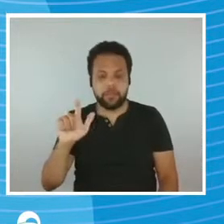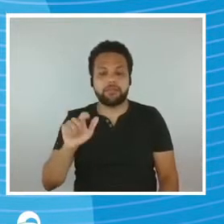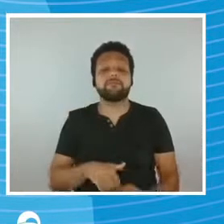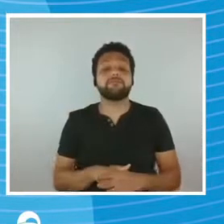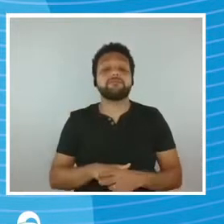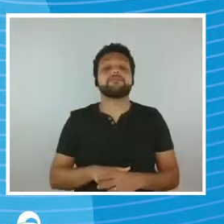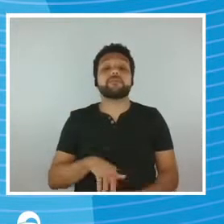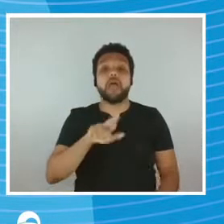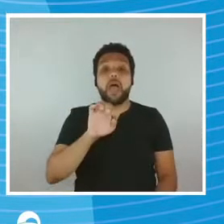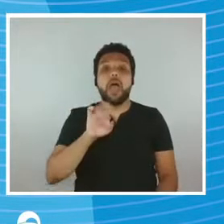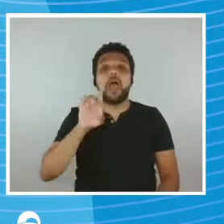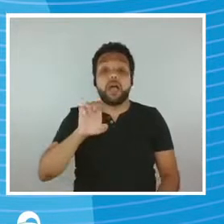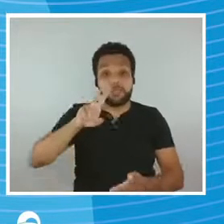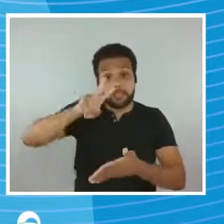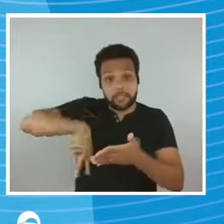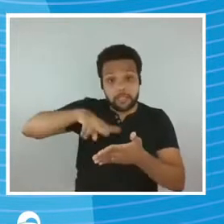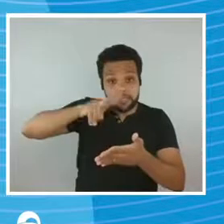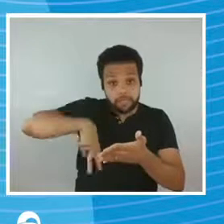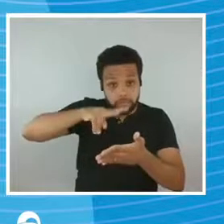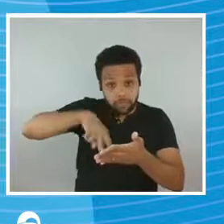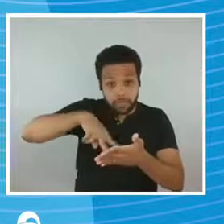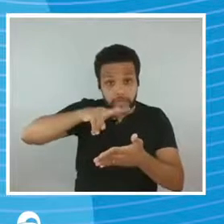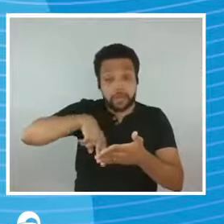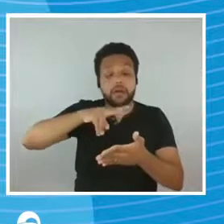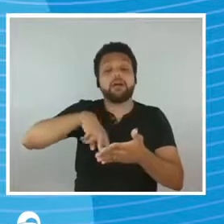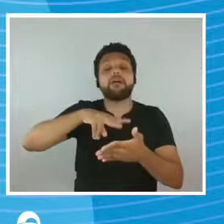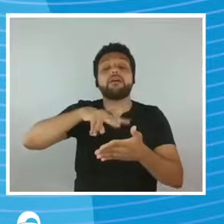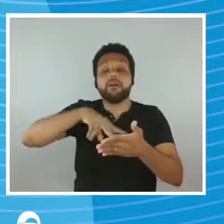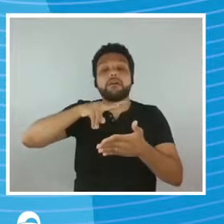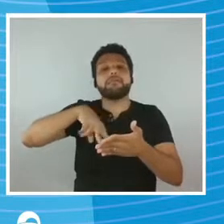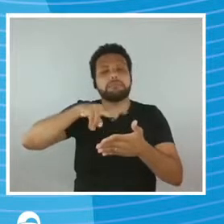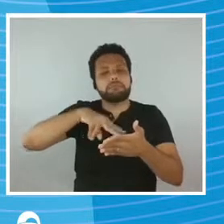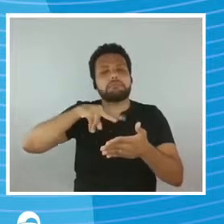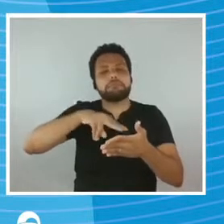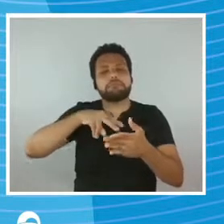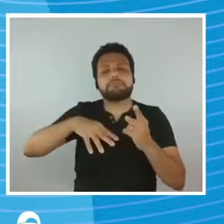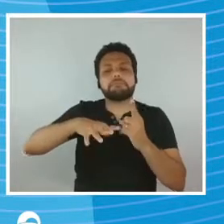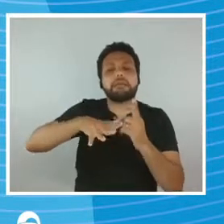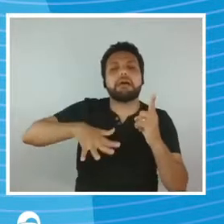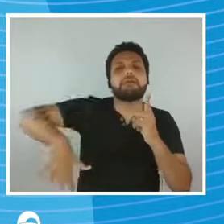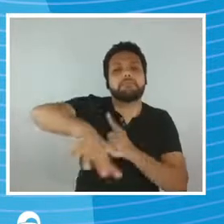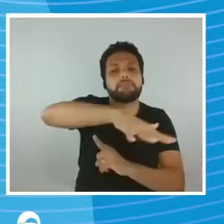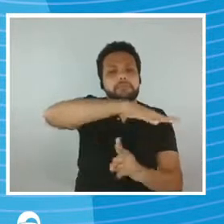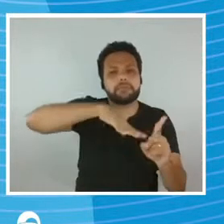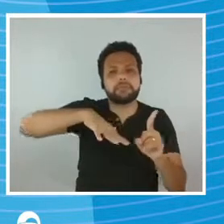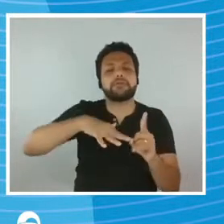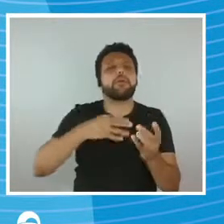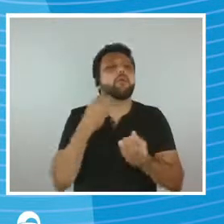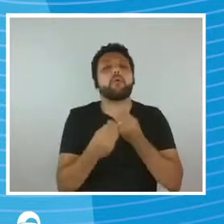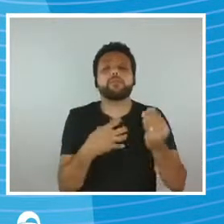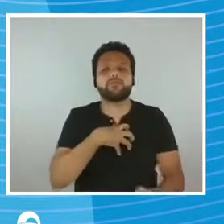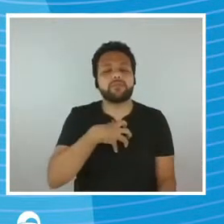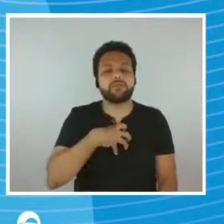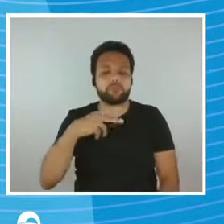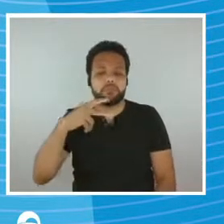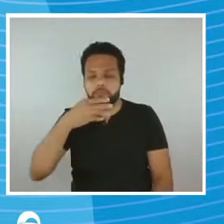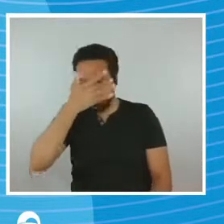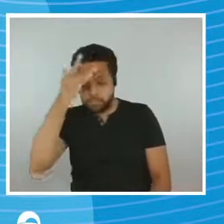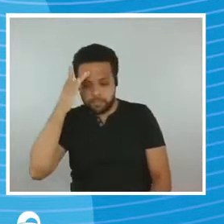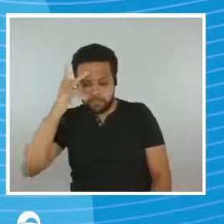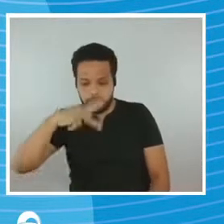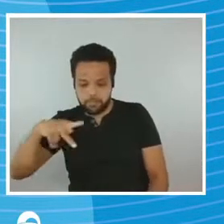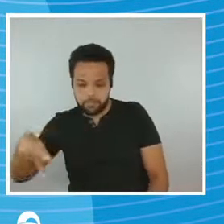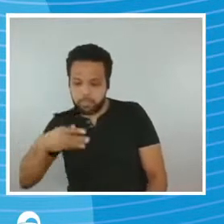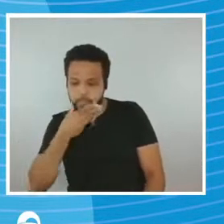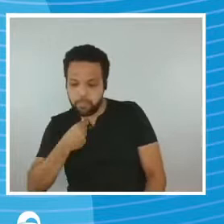ambiente, aprendem e se formam quando há alfabetização. Agora, de que maneira a professora ou o professor incute